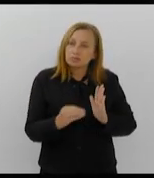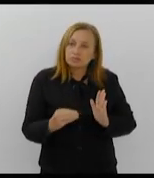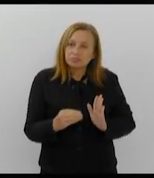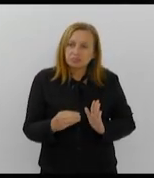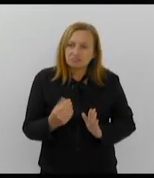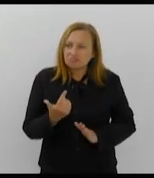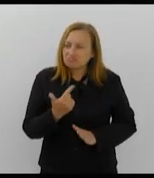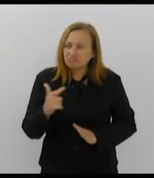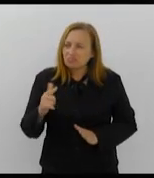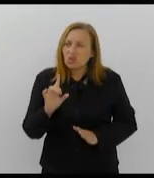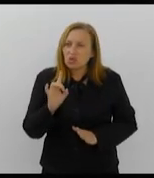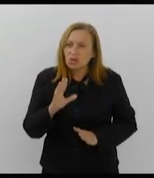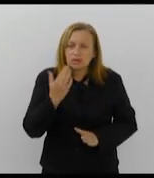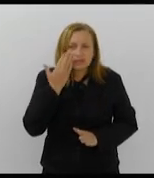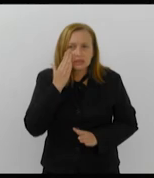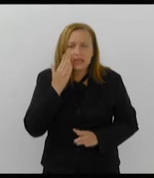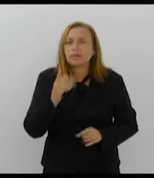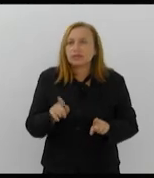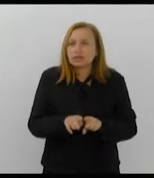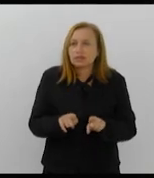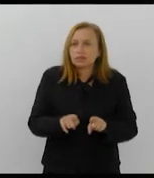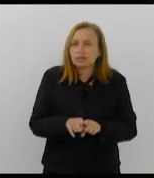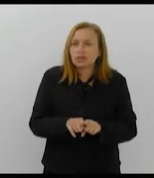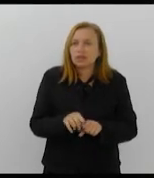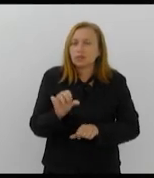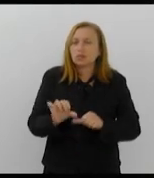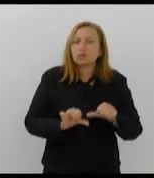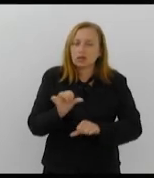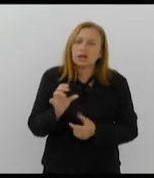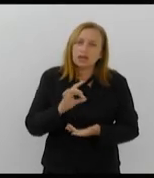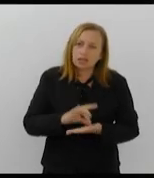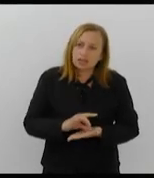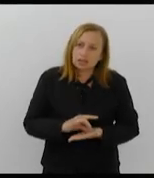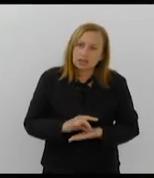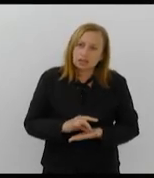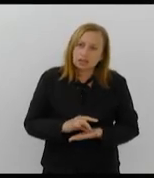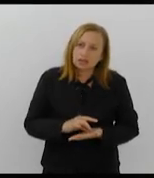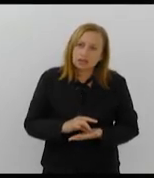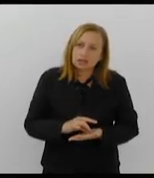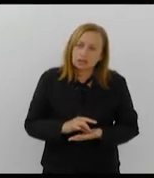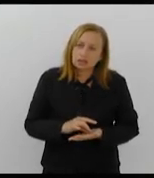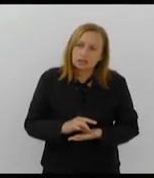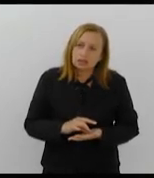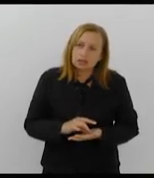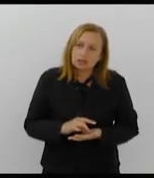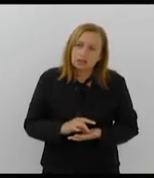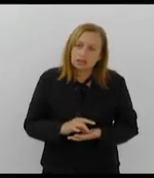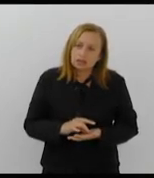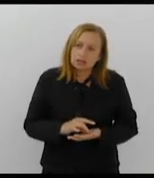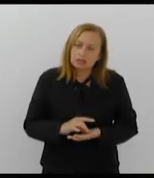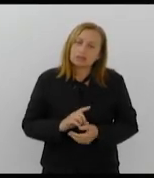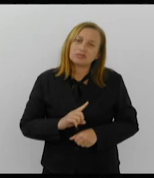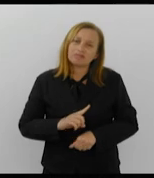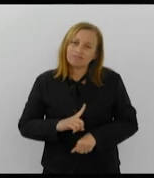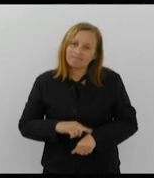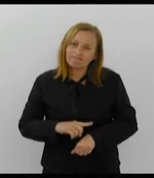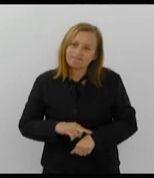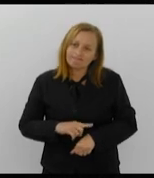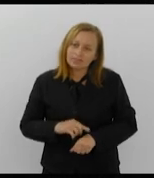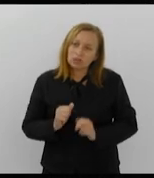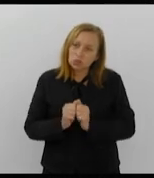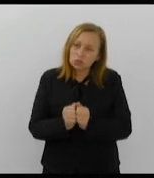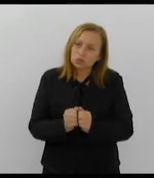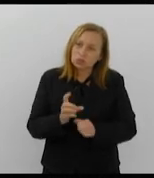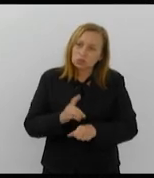só interpretar, eu digo também mudar a realidade de onde nós estamos. E naquele momento, junto com o